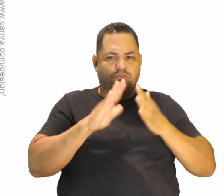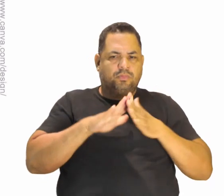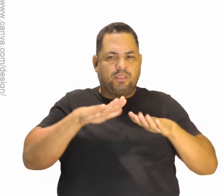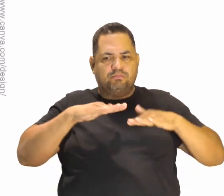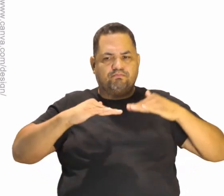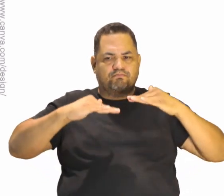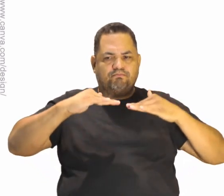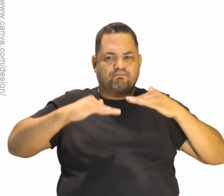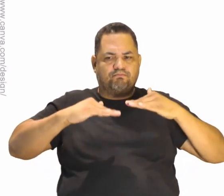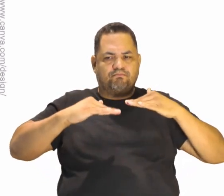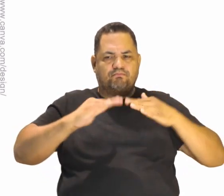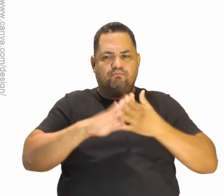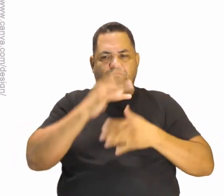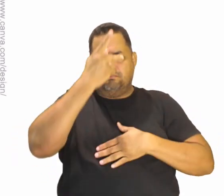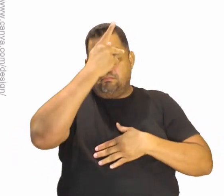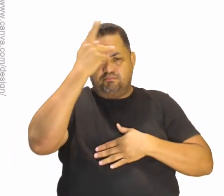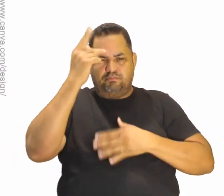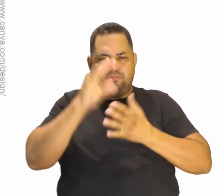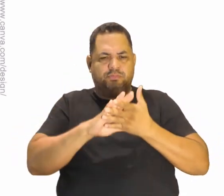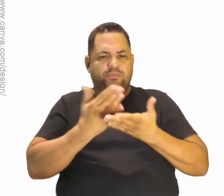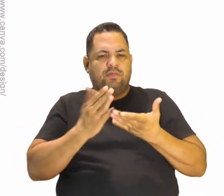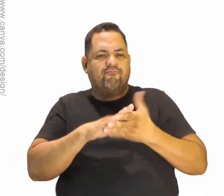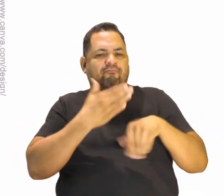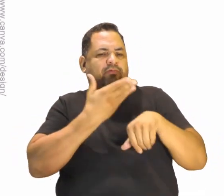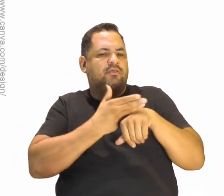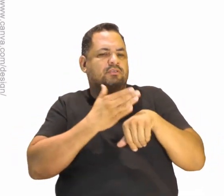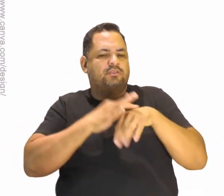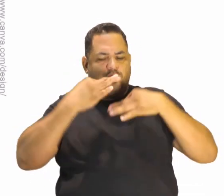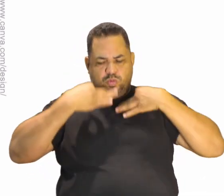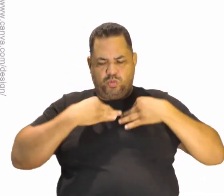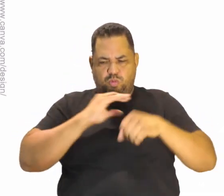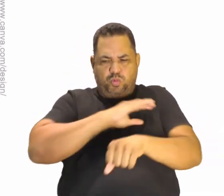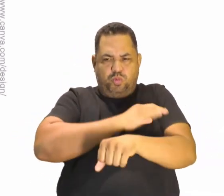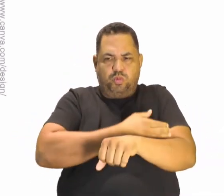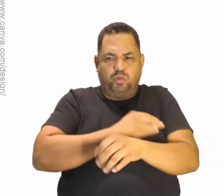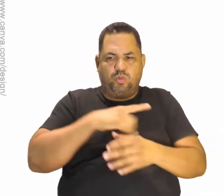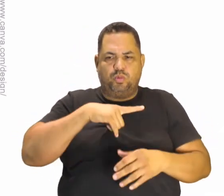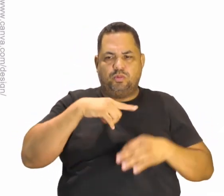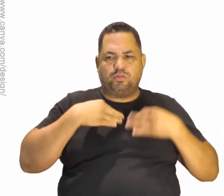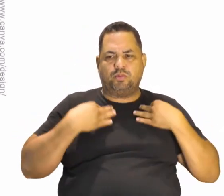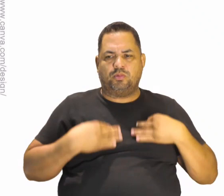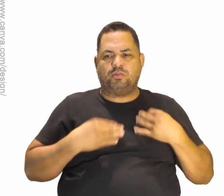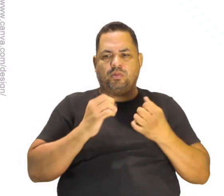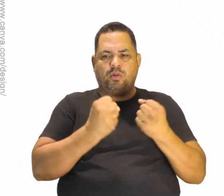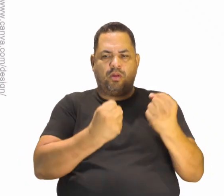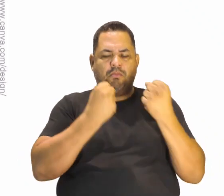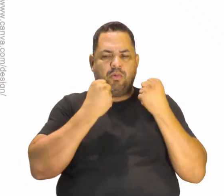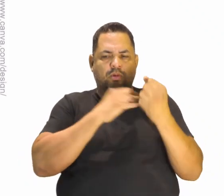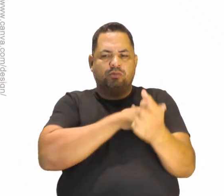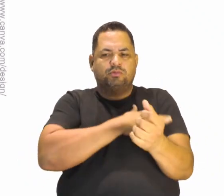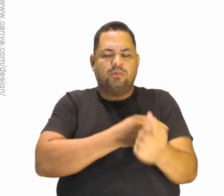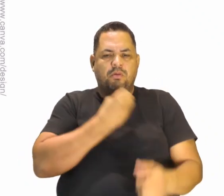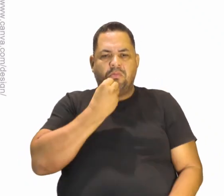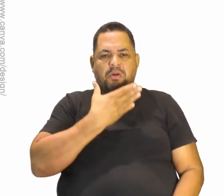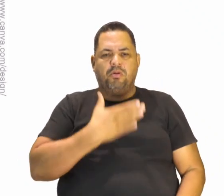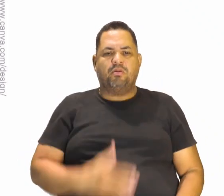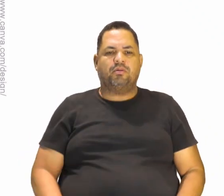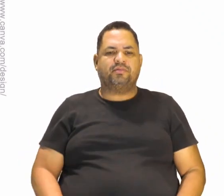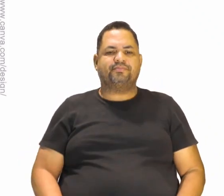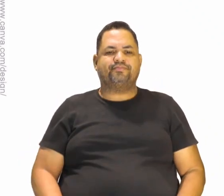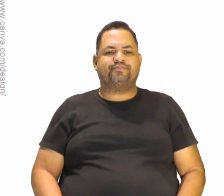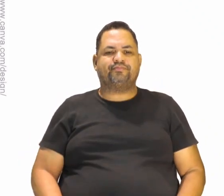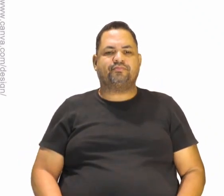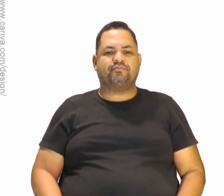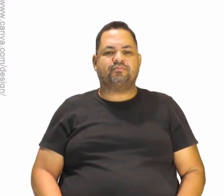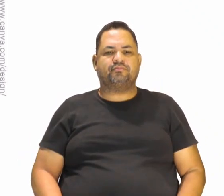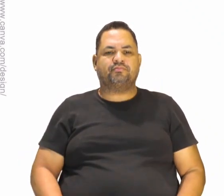equilibrado, são pessoas mais atléticas, definidas, com boa definição muscular, certo? E nesse